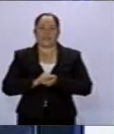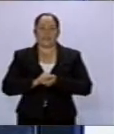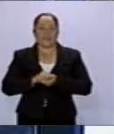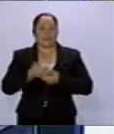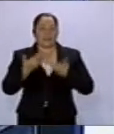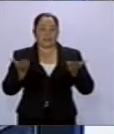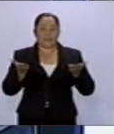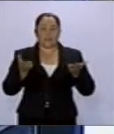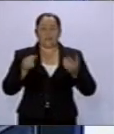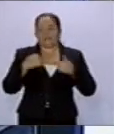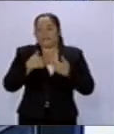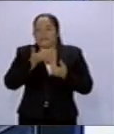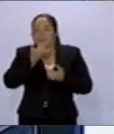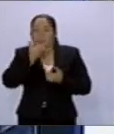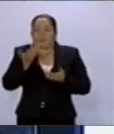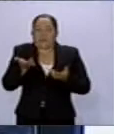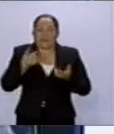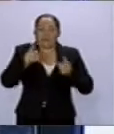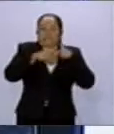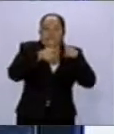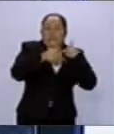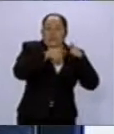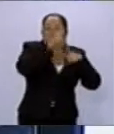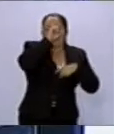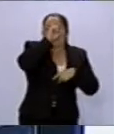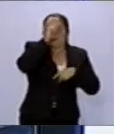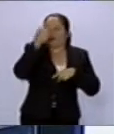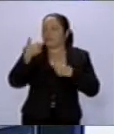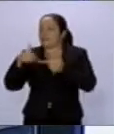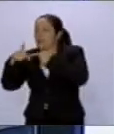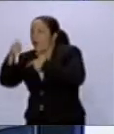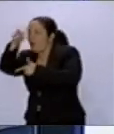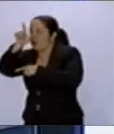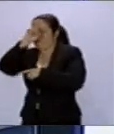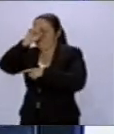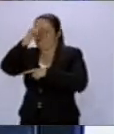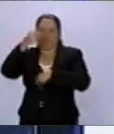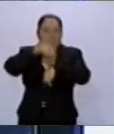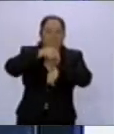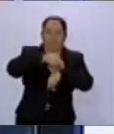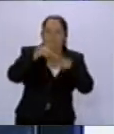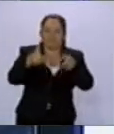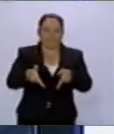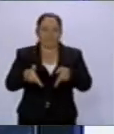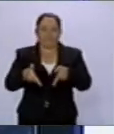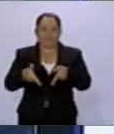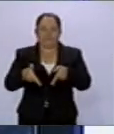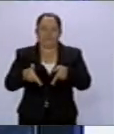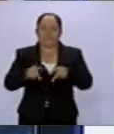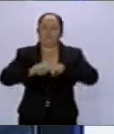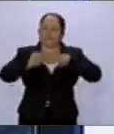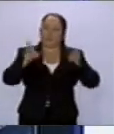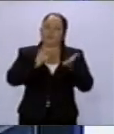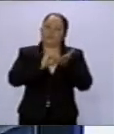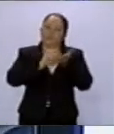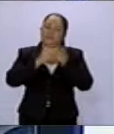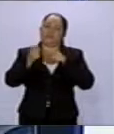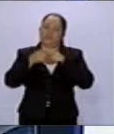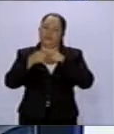permite estar em dois lugares ao mesmo tempo que nós temos no Brasil é uma explosão de oferta de mercado de trabalho em detrimento das condições históricas de